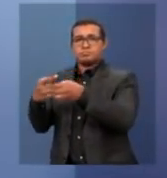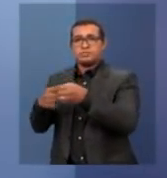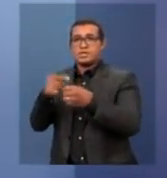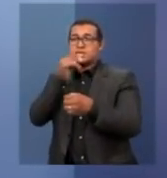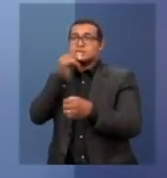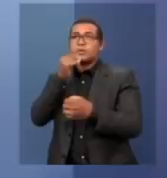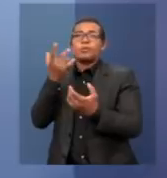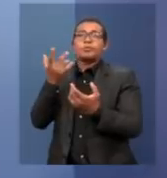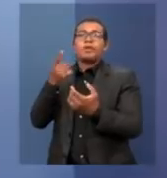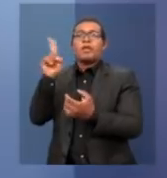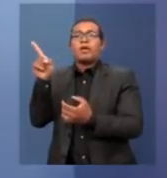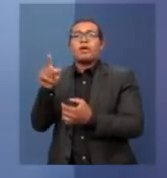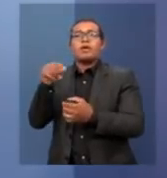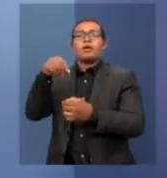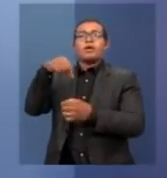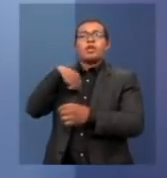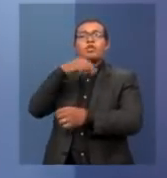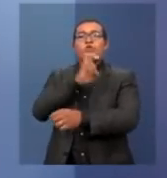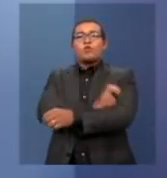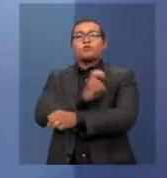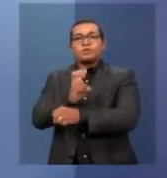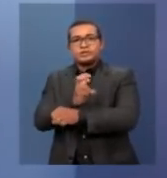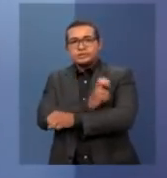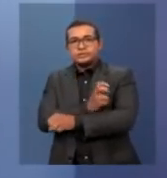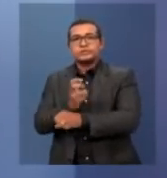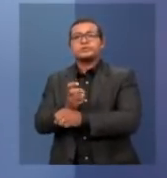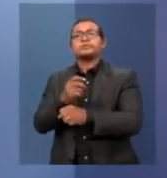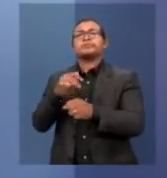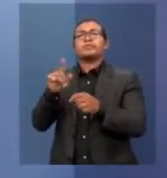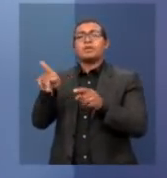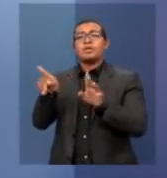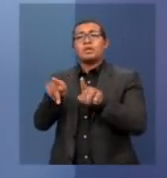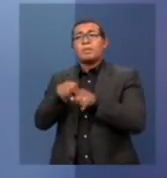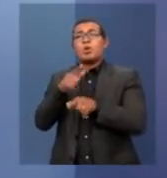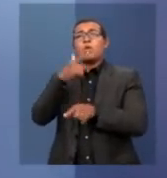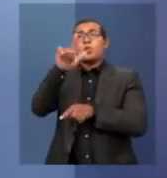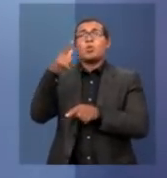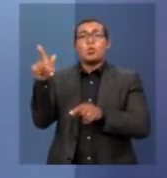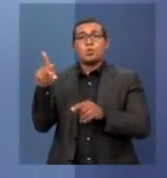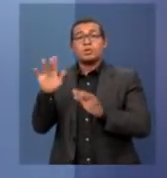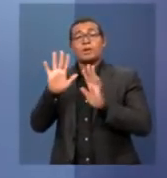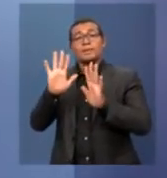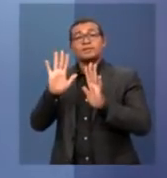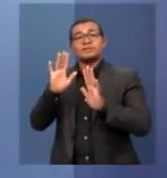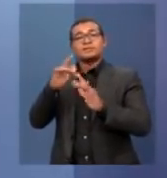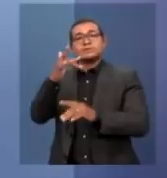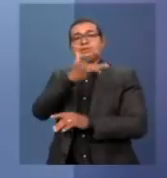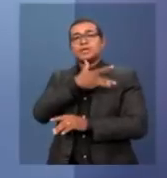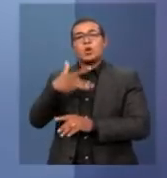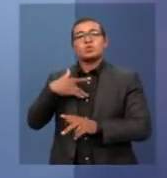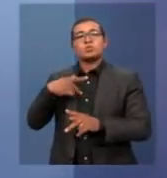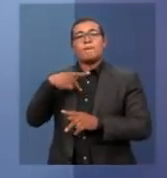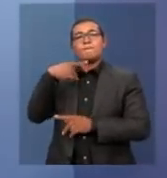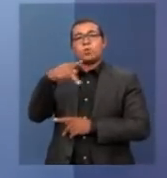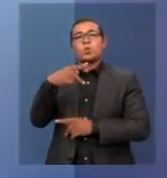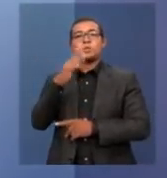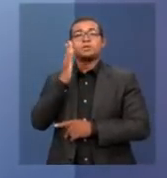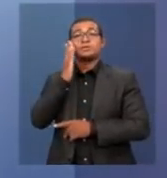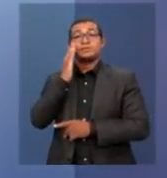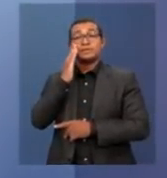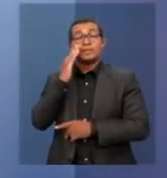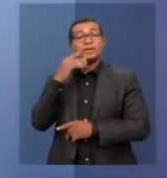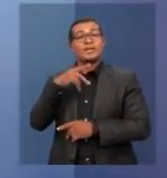venécia por exemplo o padre máximo em venda nova eo investimento grande agora saúde pública é uma área